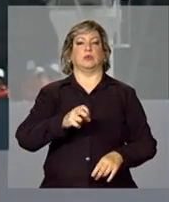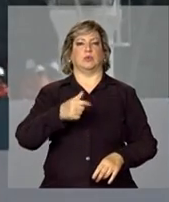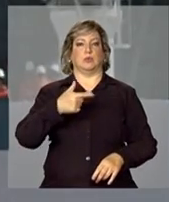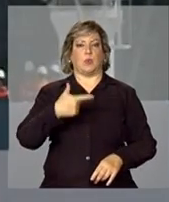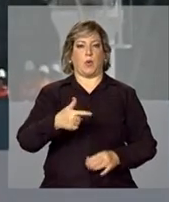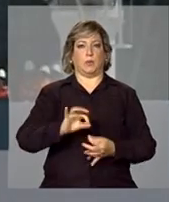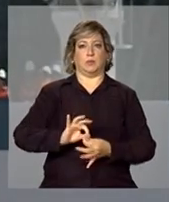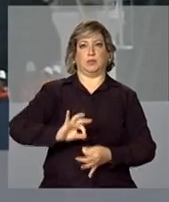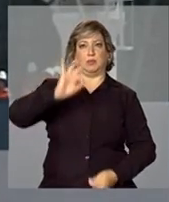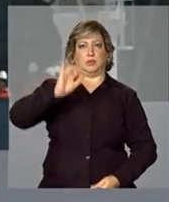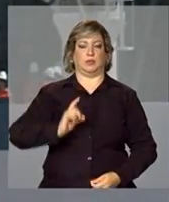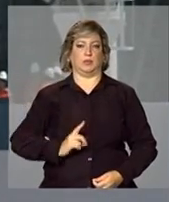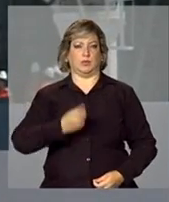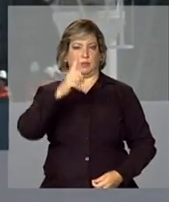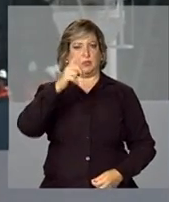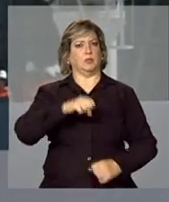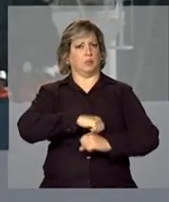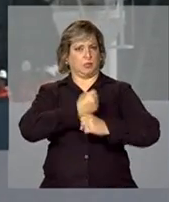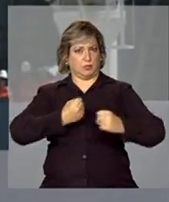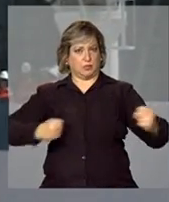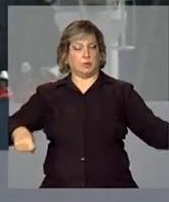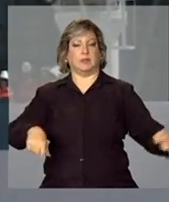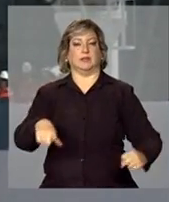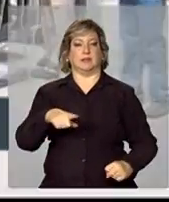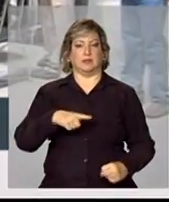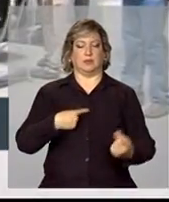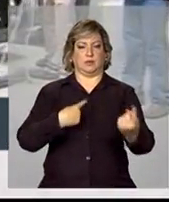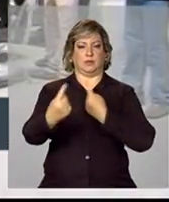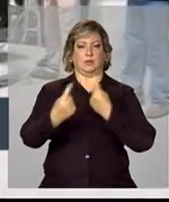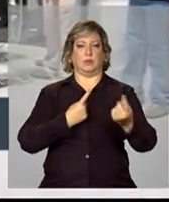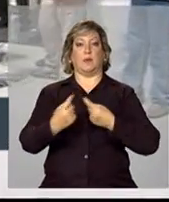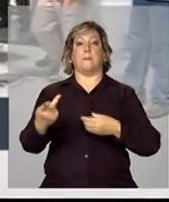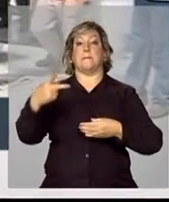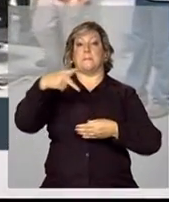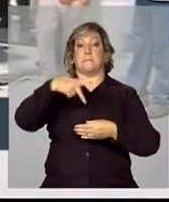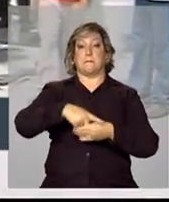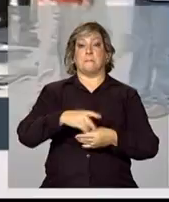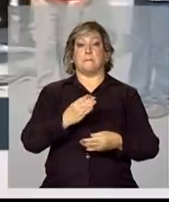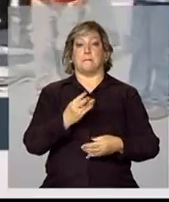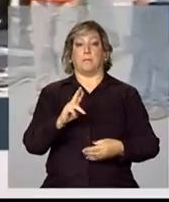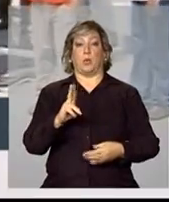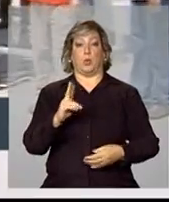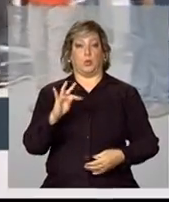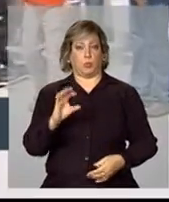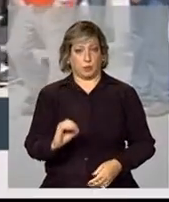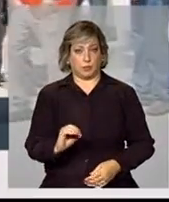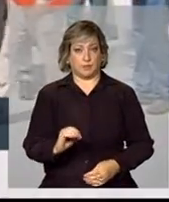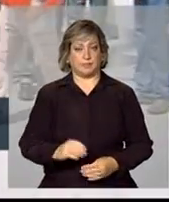altura e que vai operar no transporte de petróleo bruto